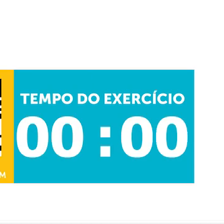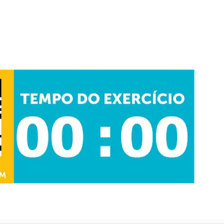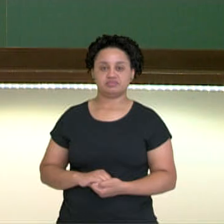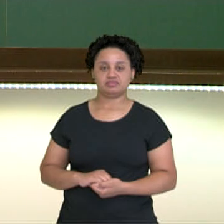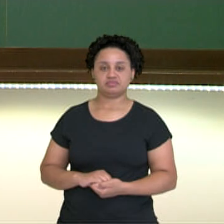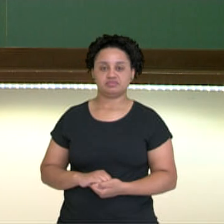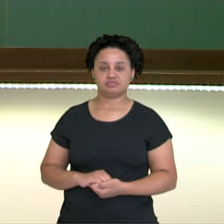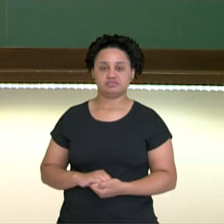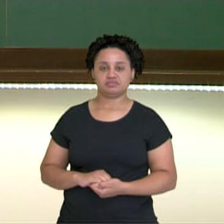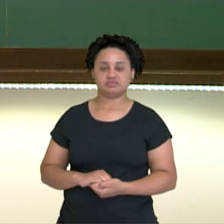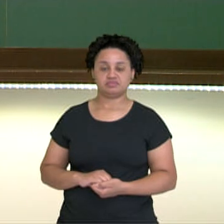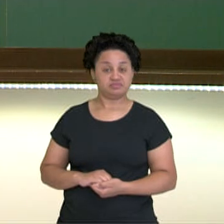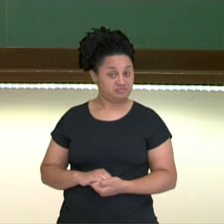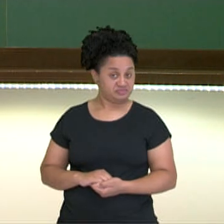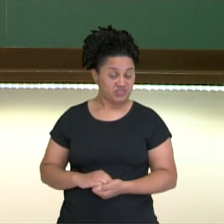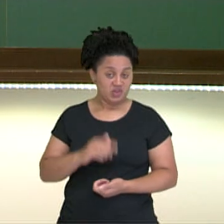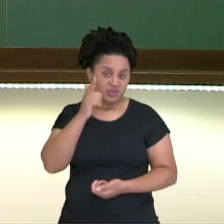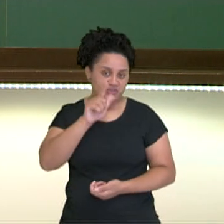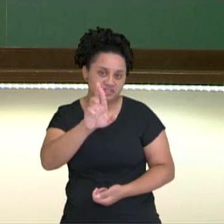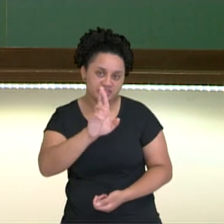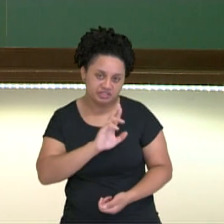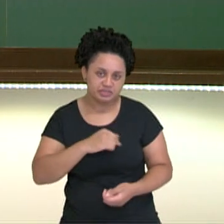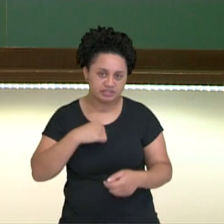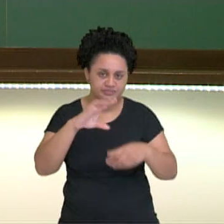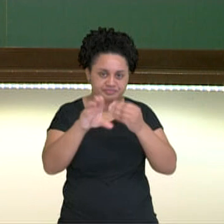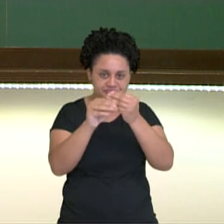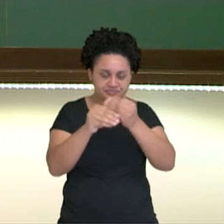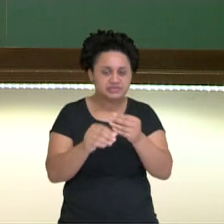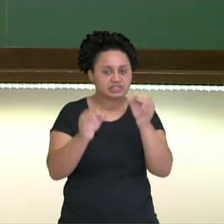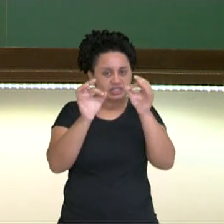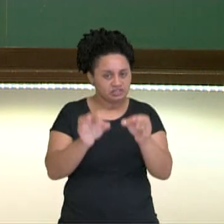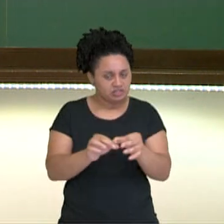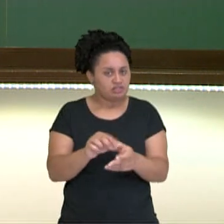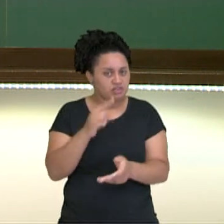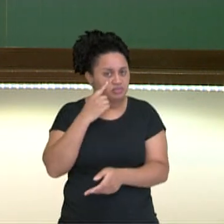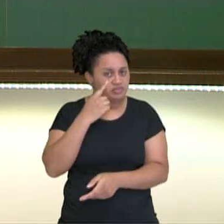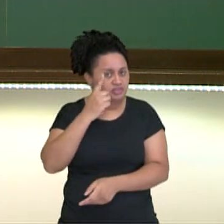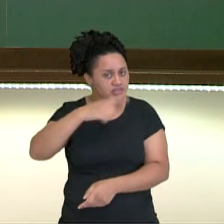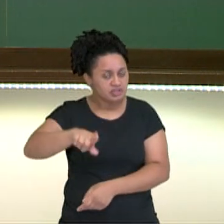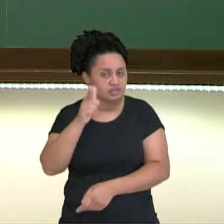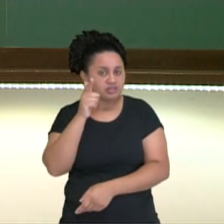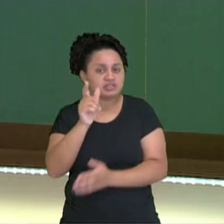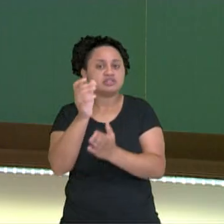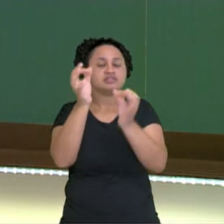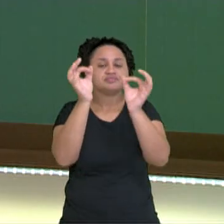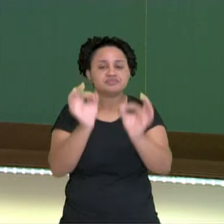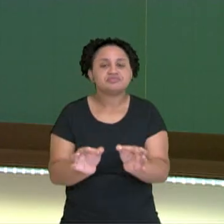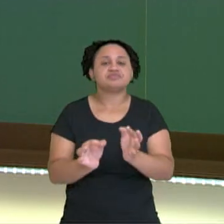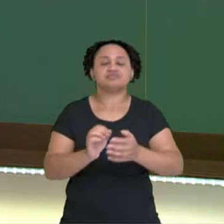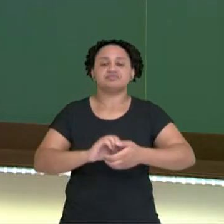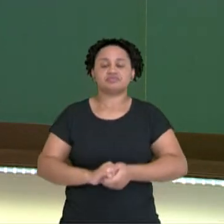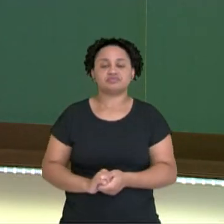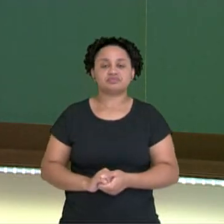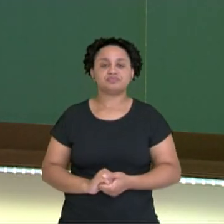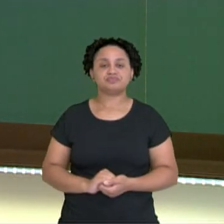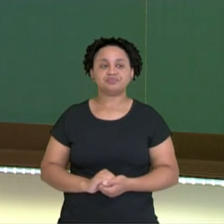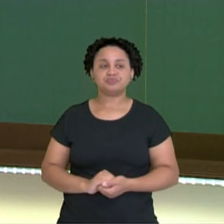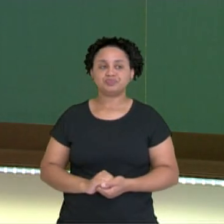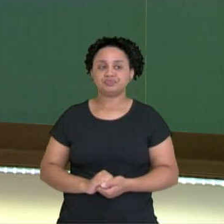comida favorita. Letra B, sobre su color predilecto. Letra C, sobre su película